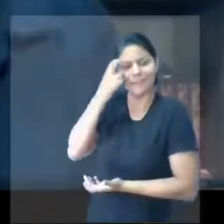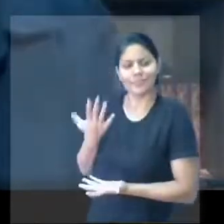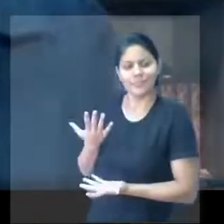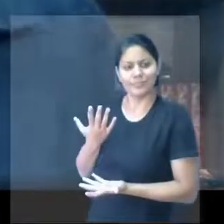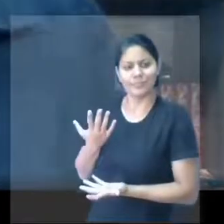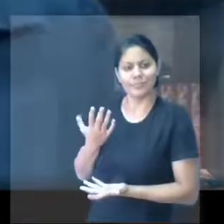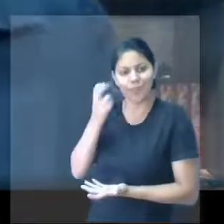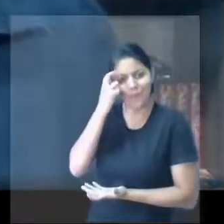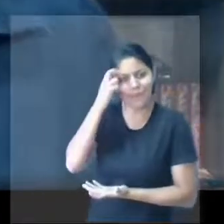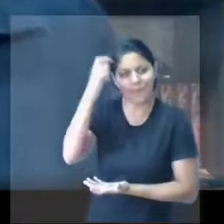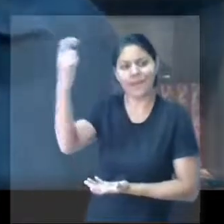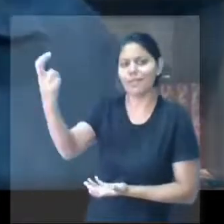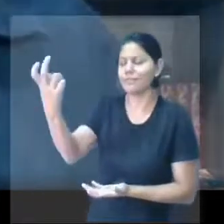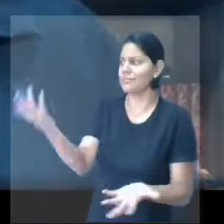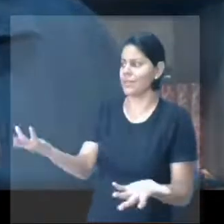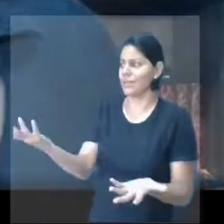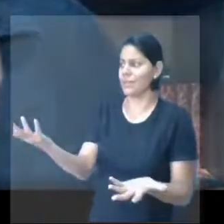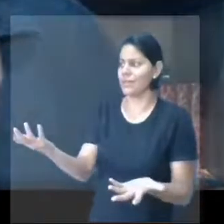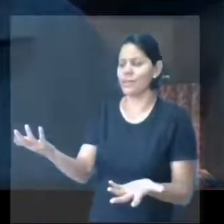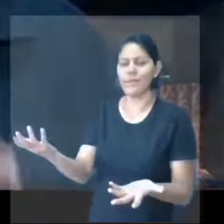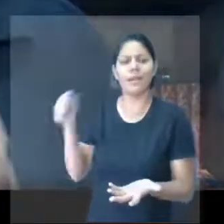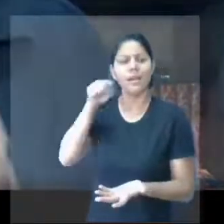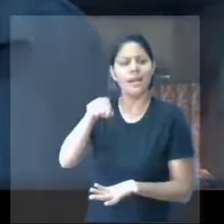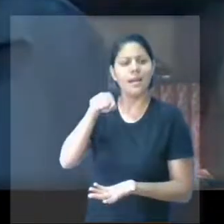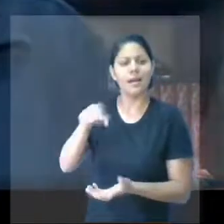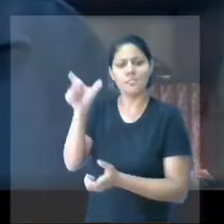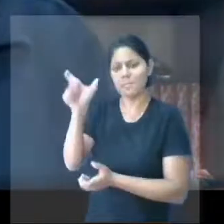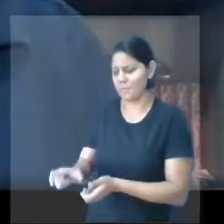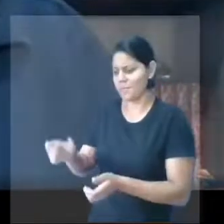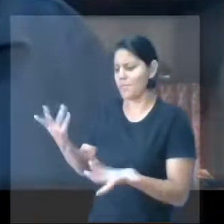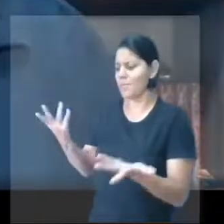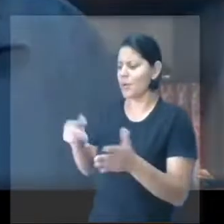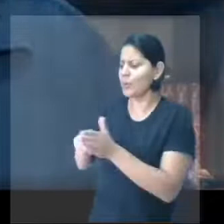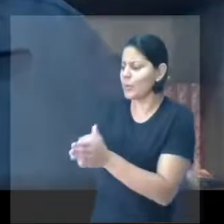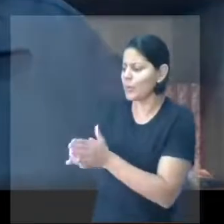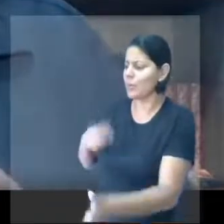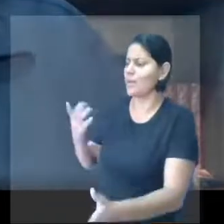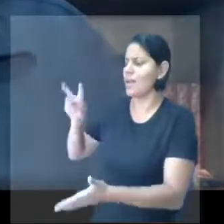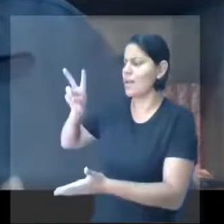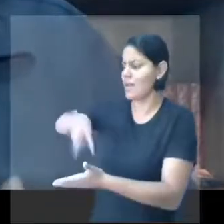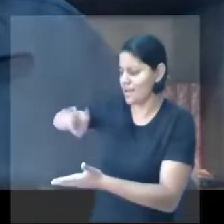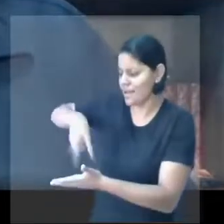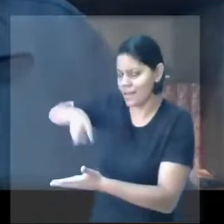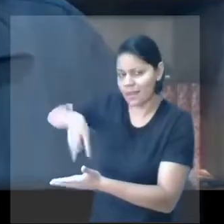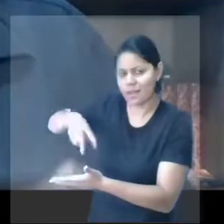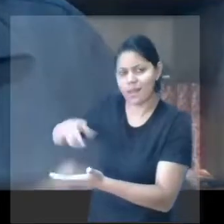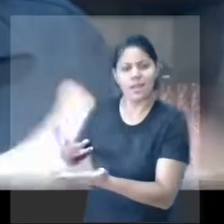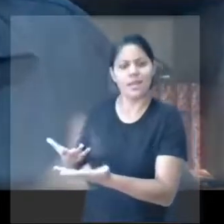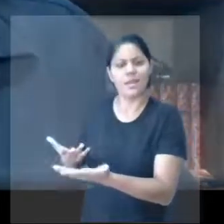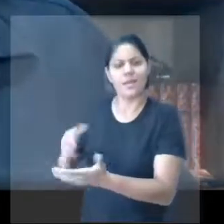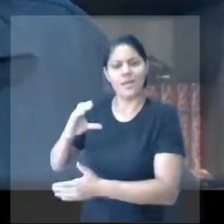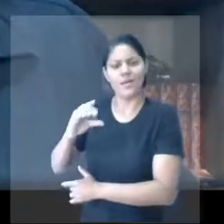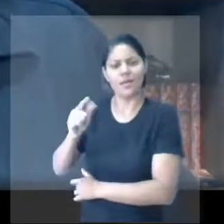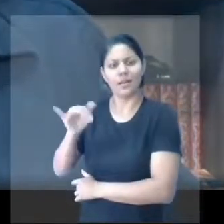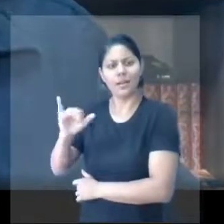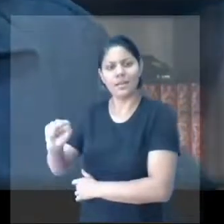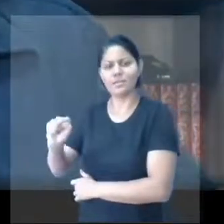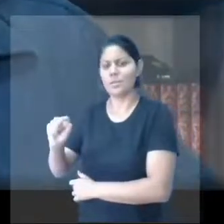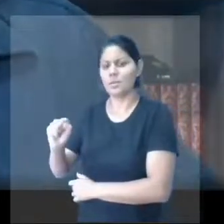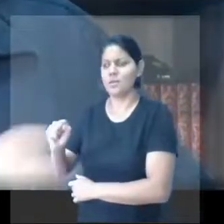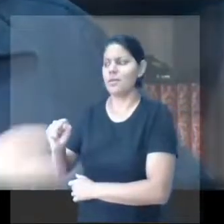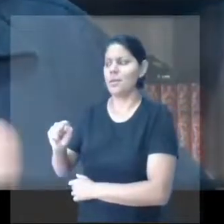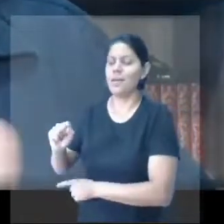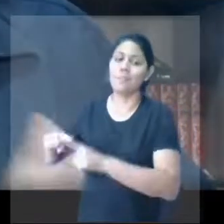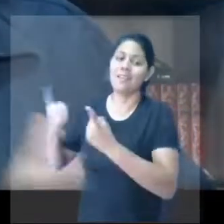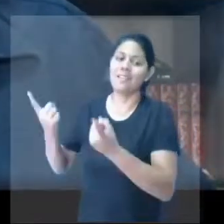tornar uma pessoa mais inteligente. E ela procura, então, ler os clássicos. Mas para que serve? Eu posso me tornar mais inteligente com outros meios. Eu